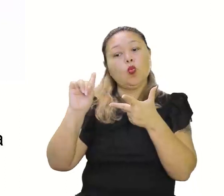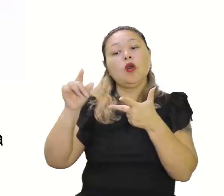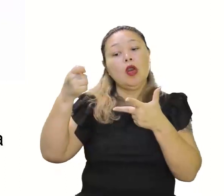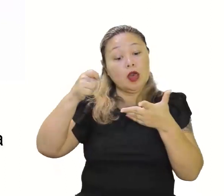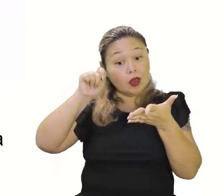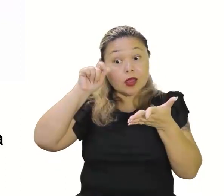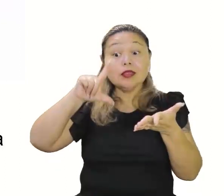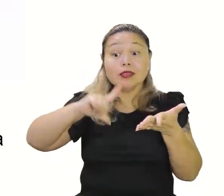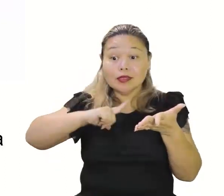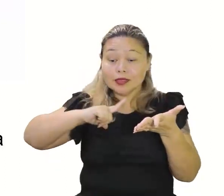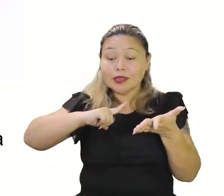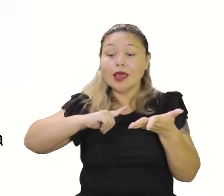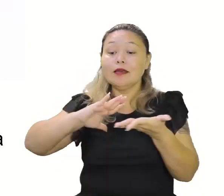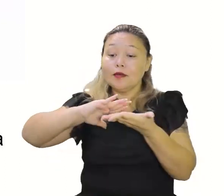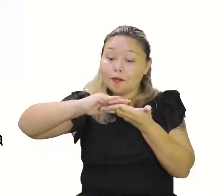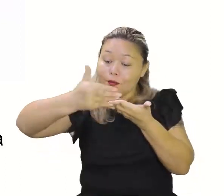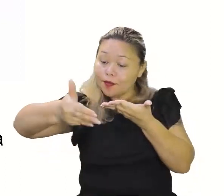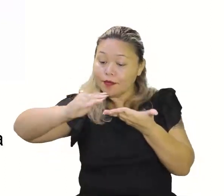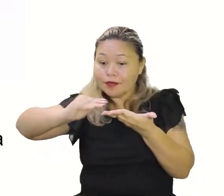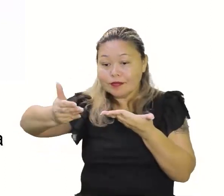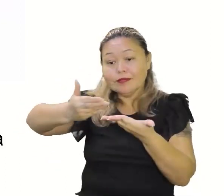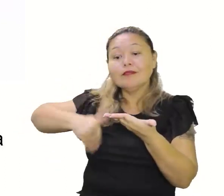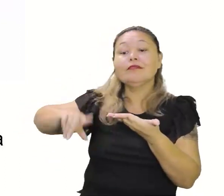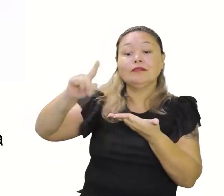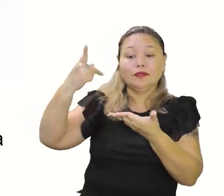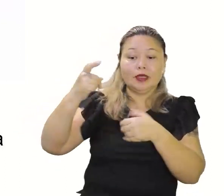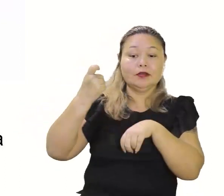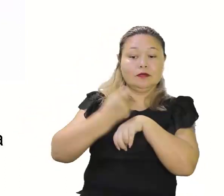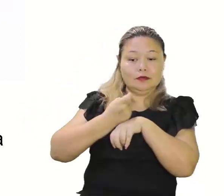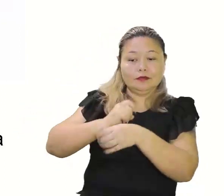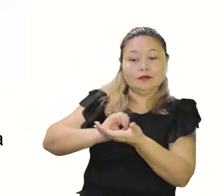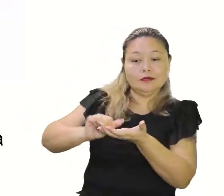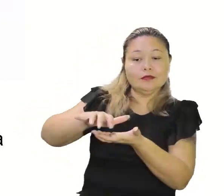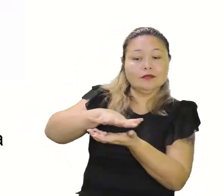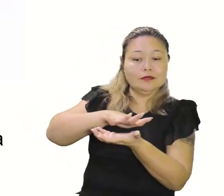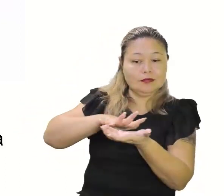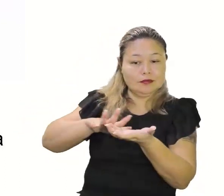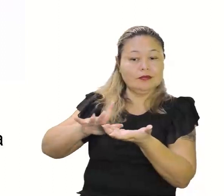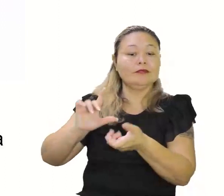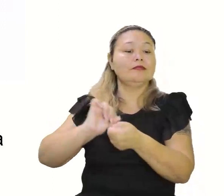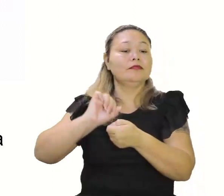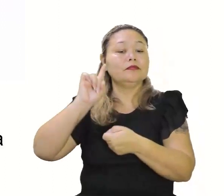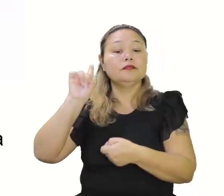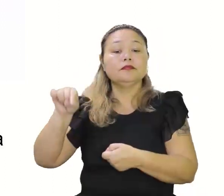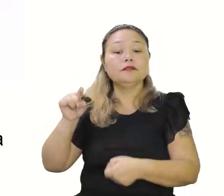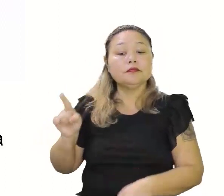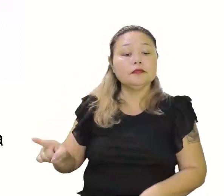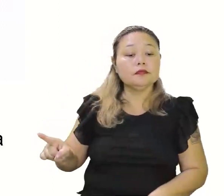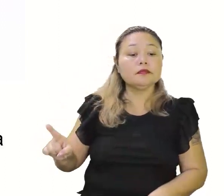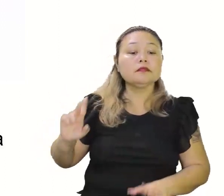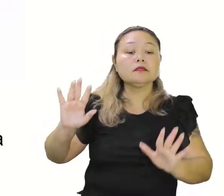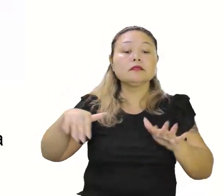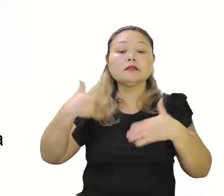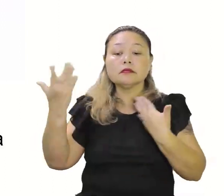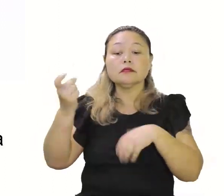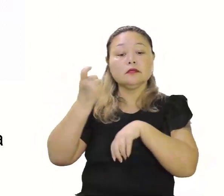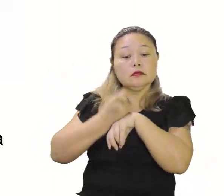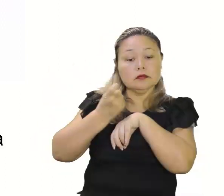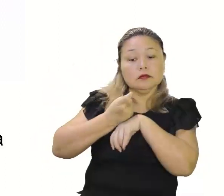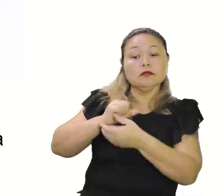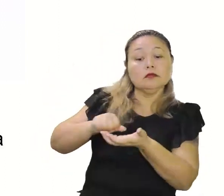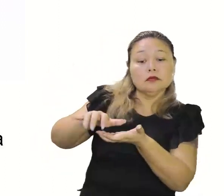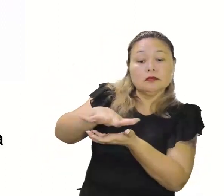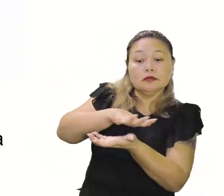essa planificação desses sólidos. Aí a pergunta lá embaixo diz assim, quais serão os